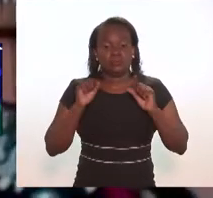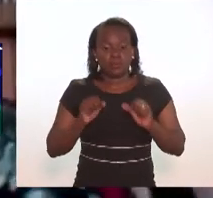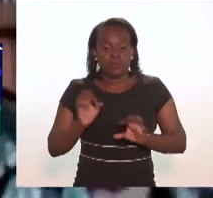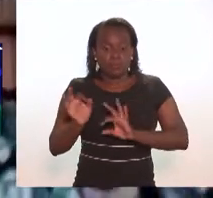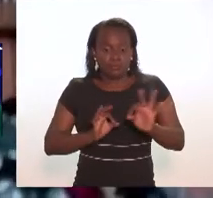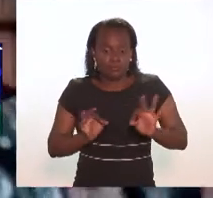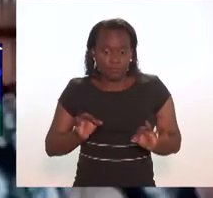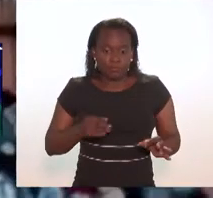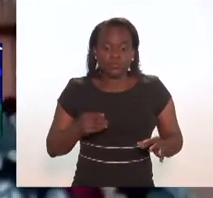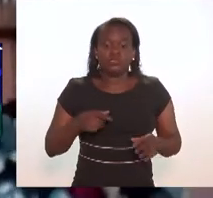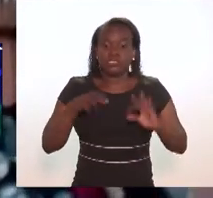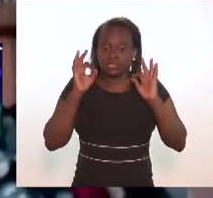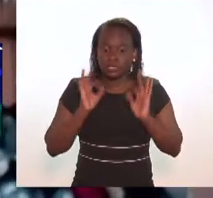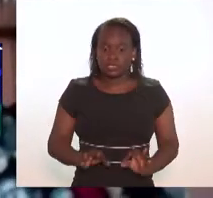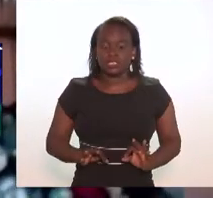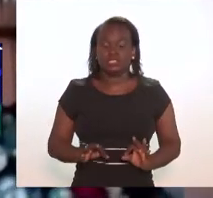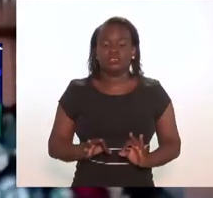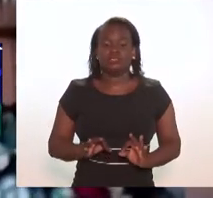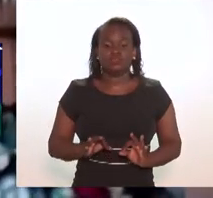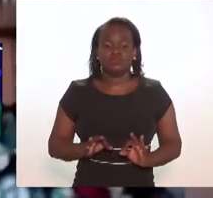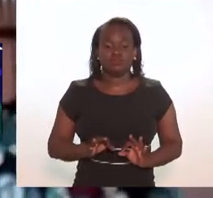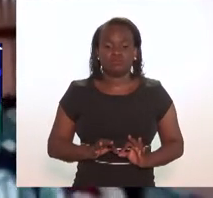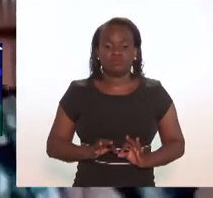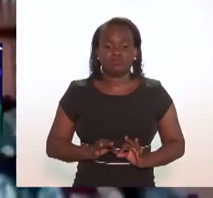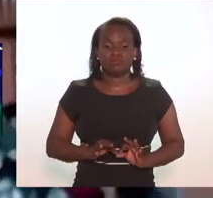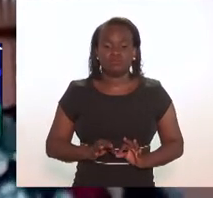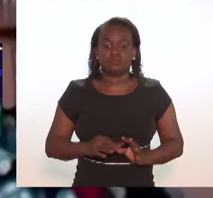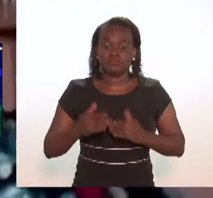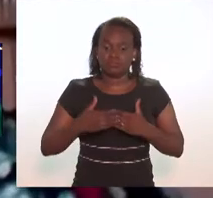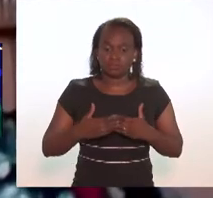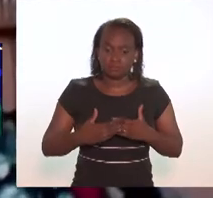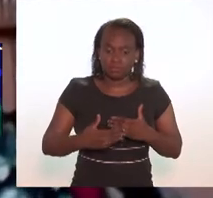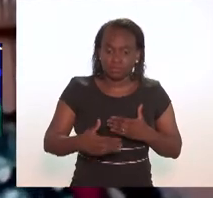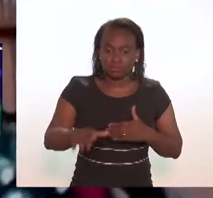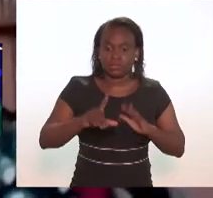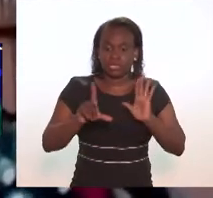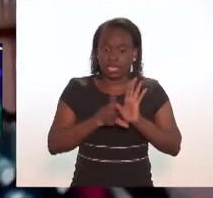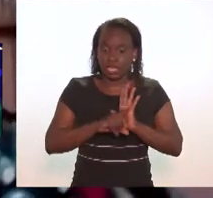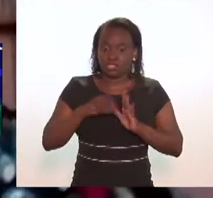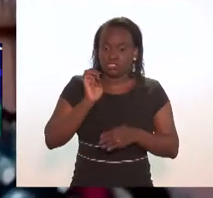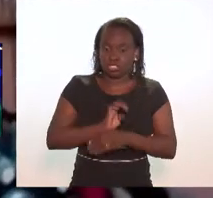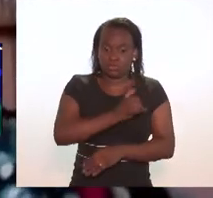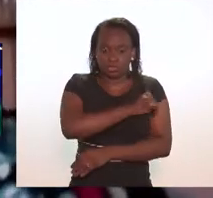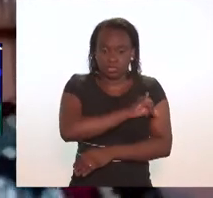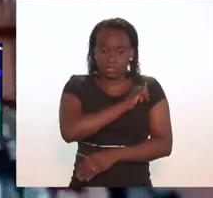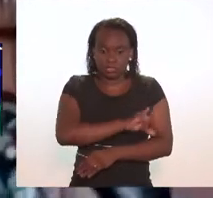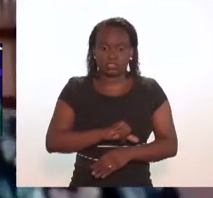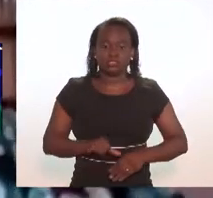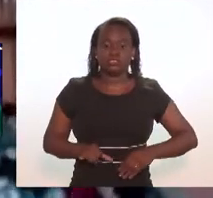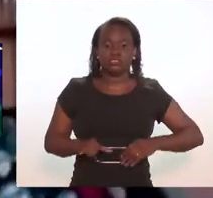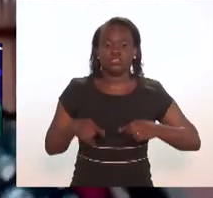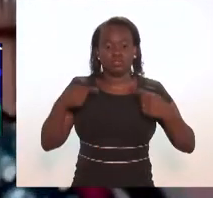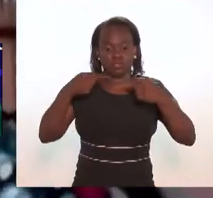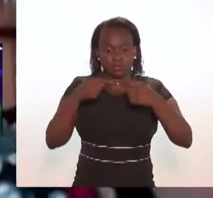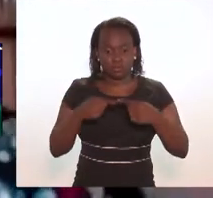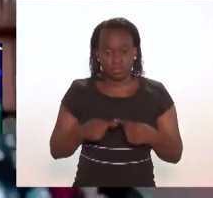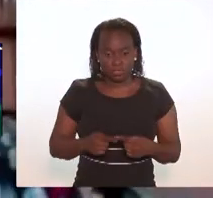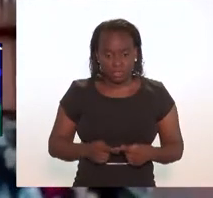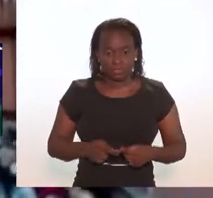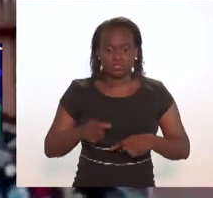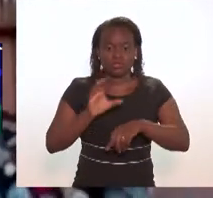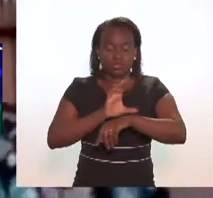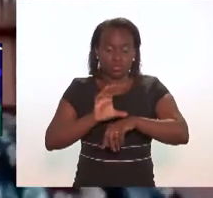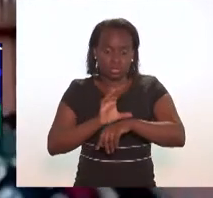produzir concretamente, a partir da legislação do Estado, em consonância com a